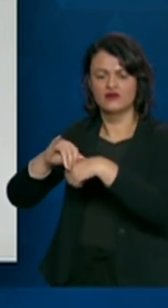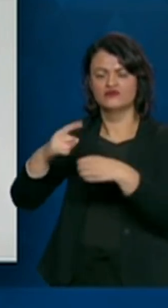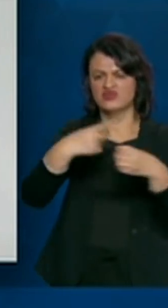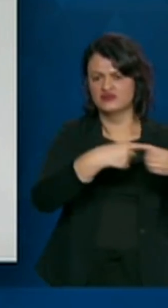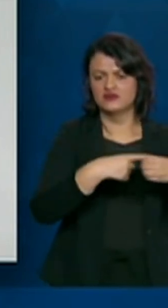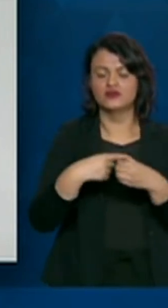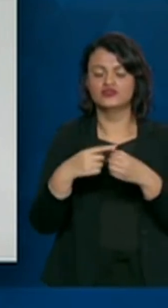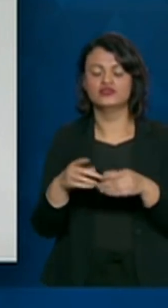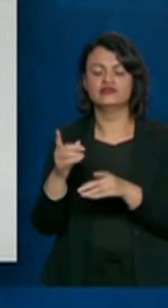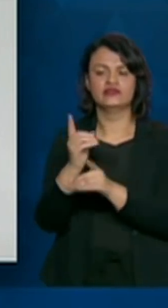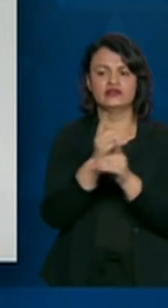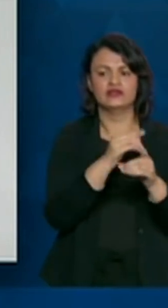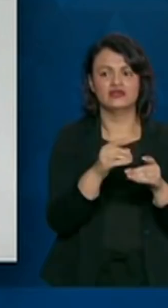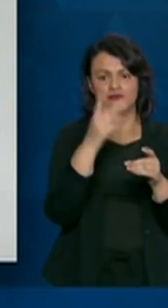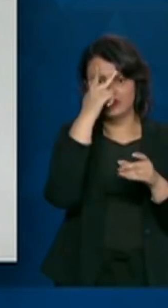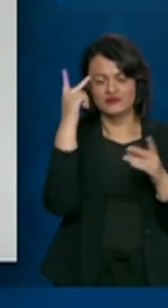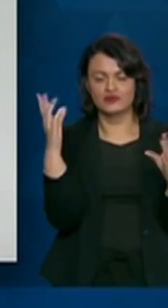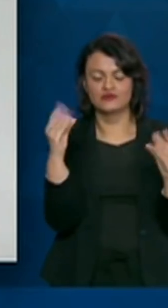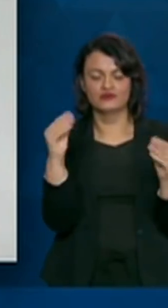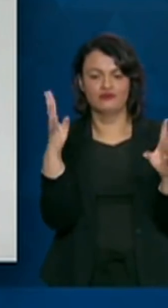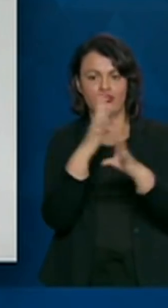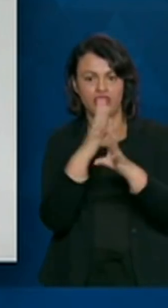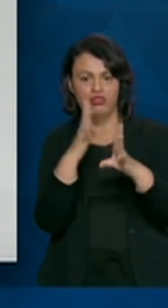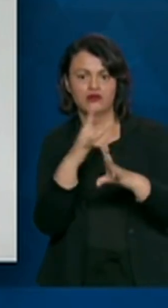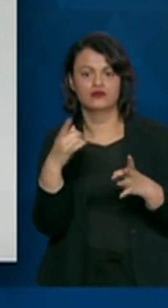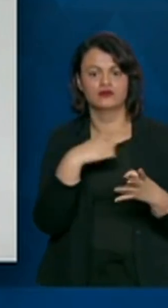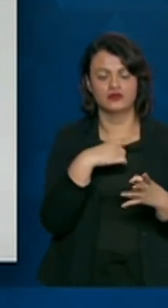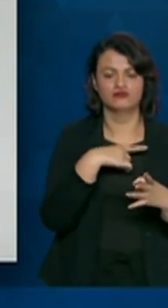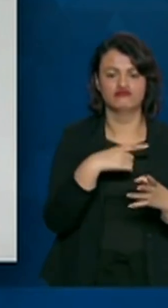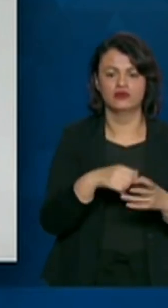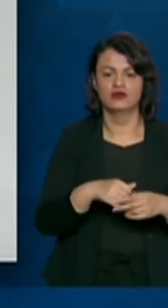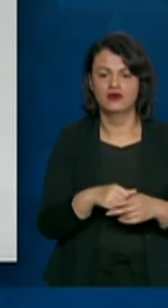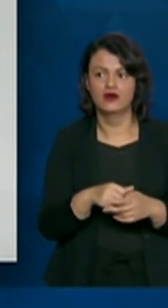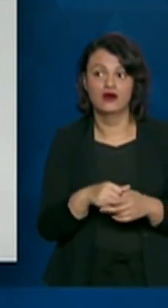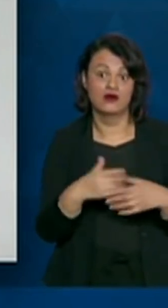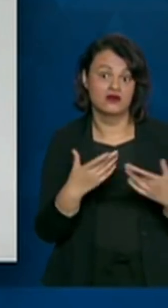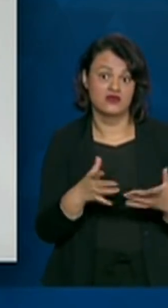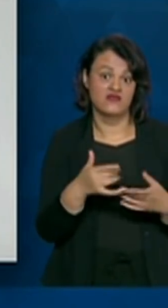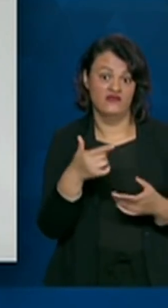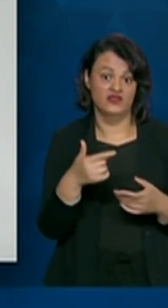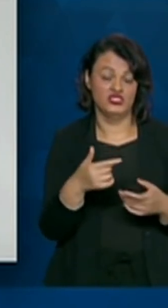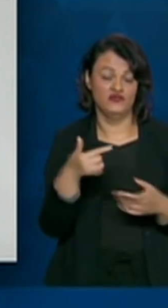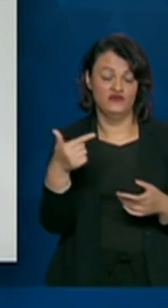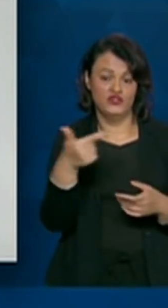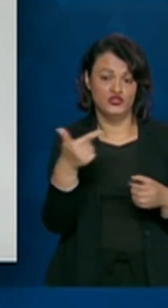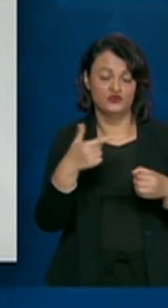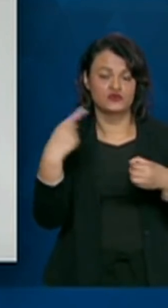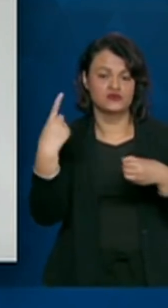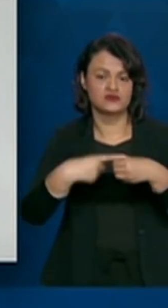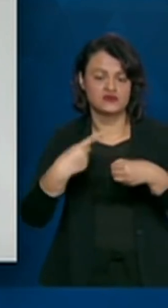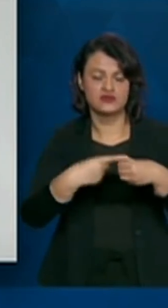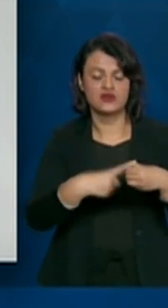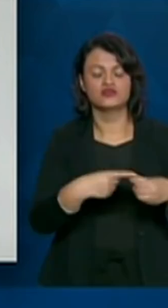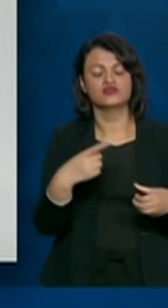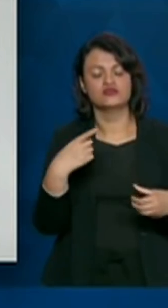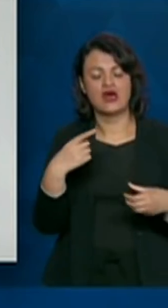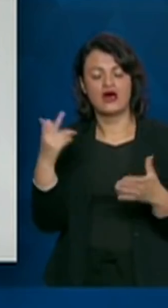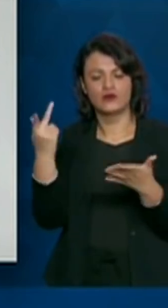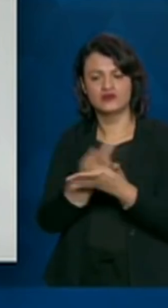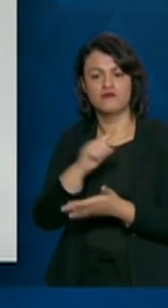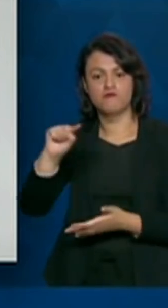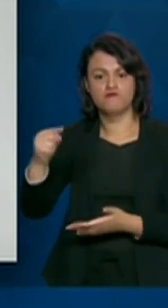onde ocorre maior aglomerado de casos. Sendo que em 22 municípios nós temos mais de 1.000 casos